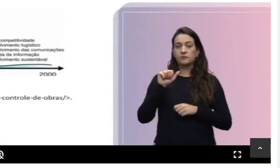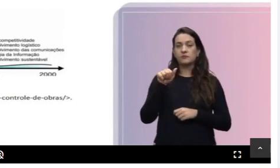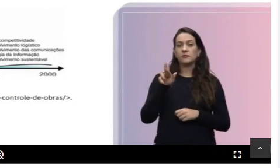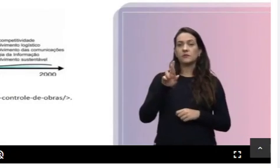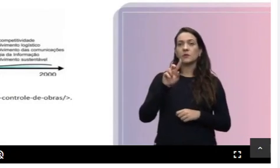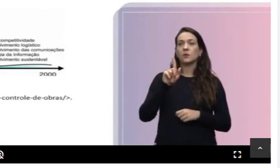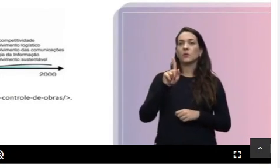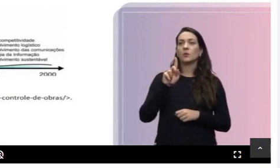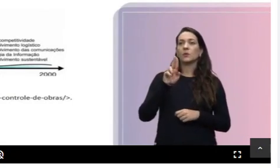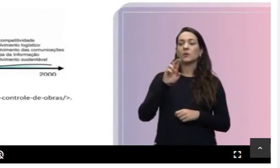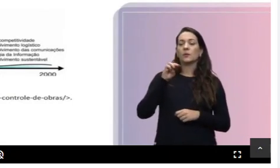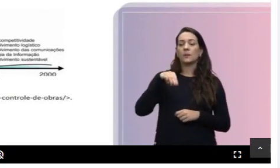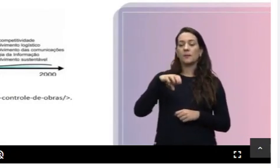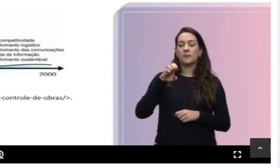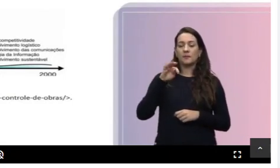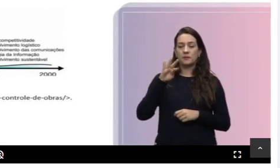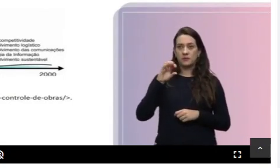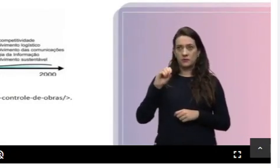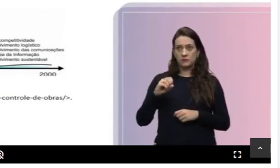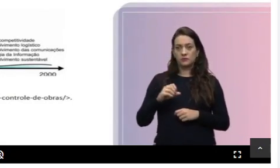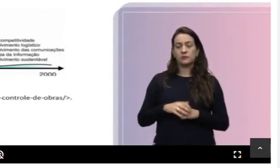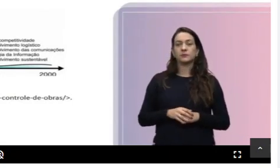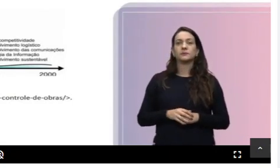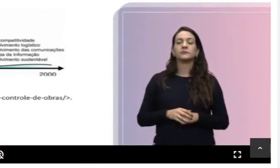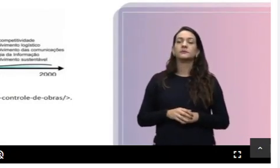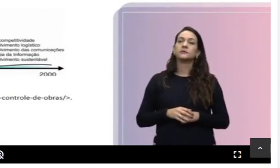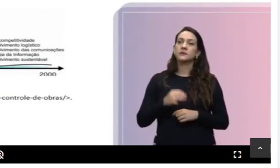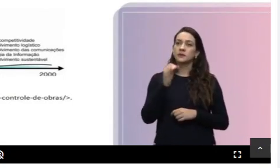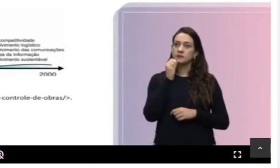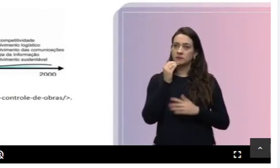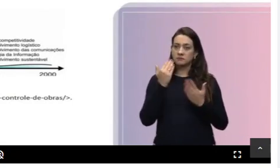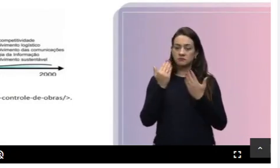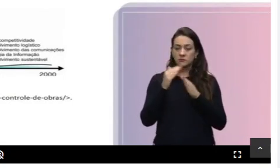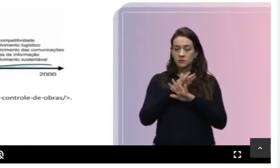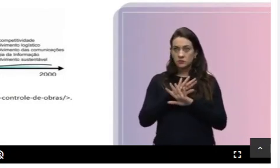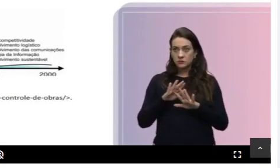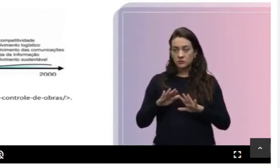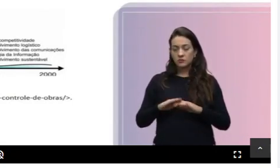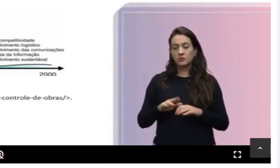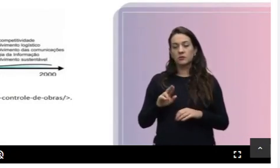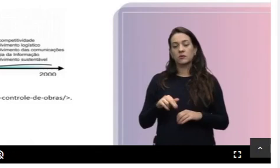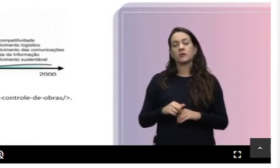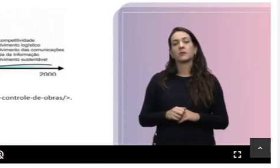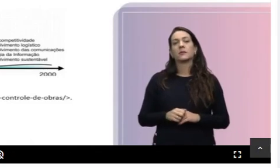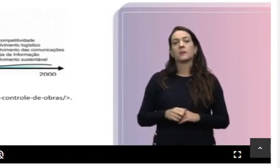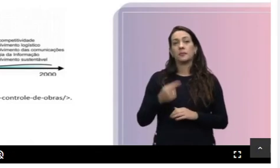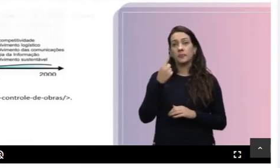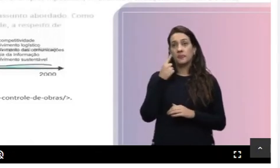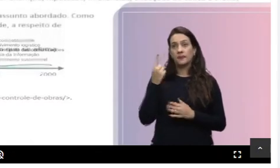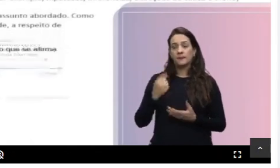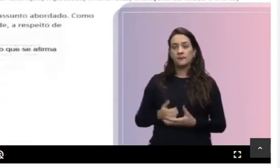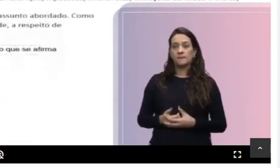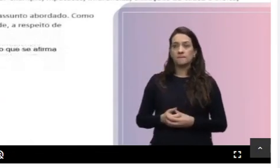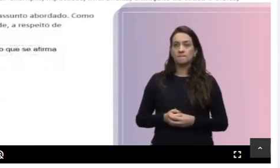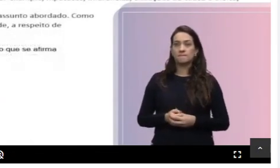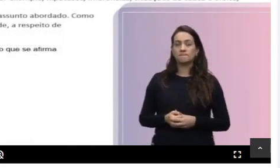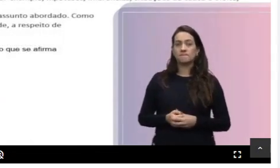por exemplificação, que seria uma característica desse argumento, o uso de gráficos, né? Então, vamos seguir.